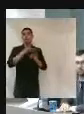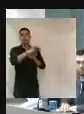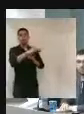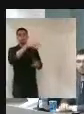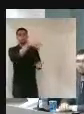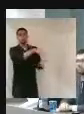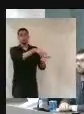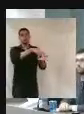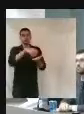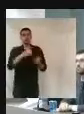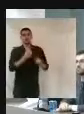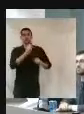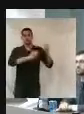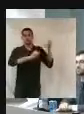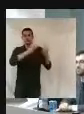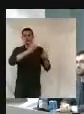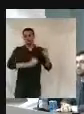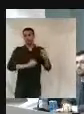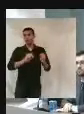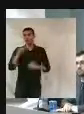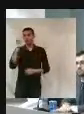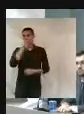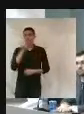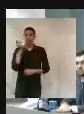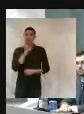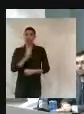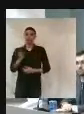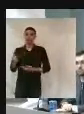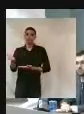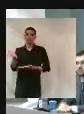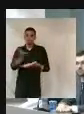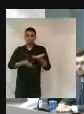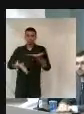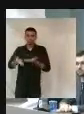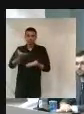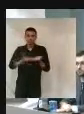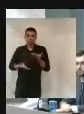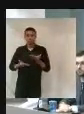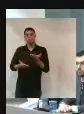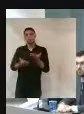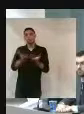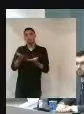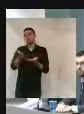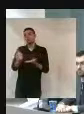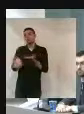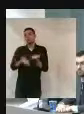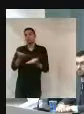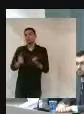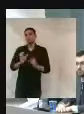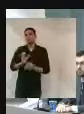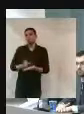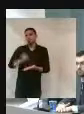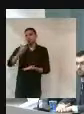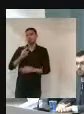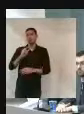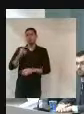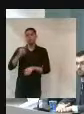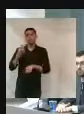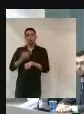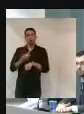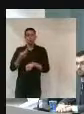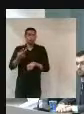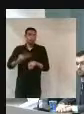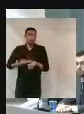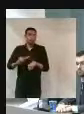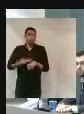Então, a nossa proposta é uma proposta viável no sentido de que qualquer prefeitura, por exemplo, pode adquirir um equipamento de moagem do